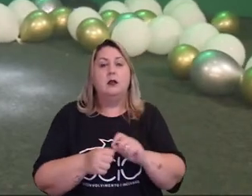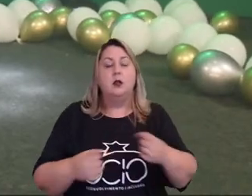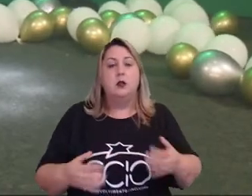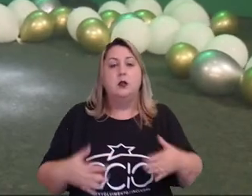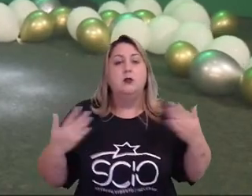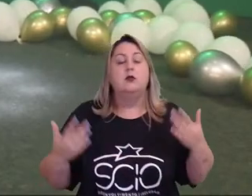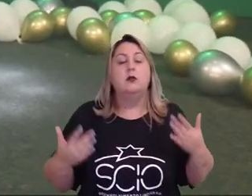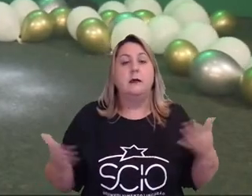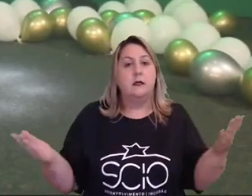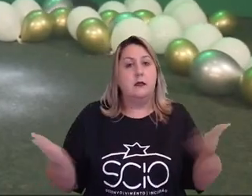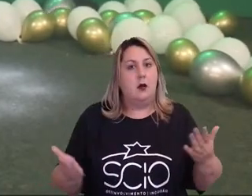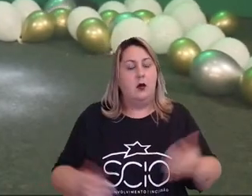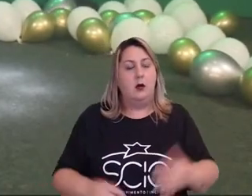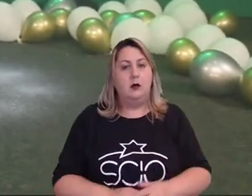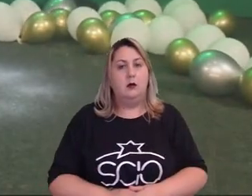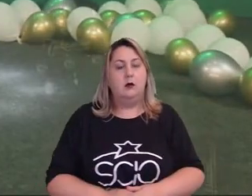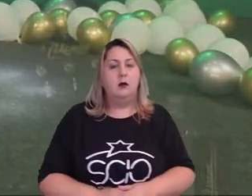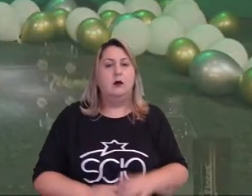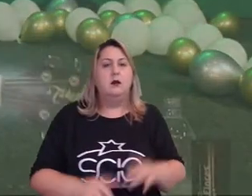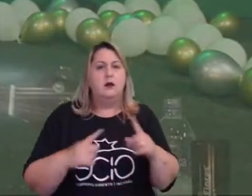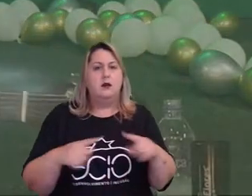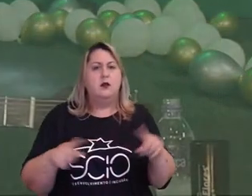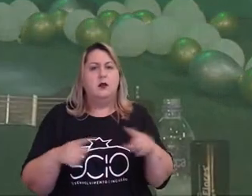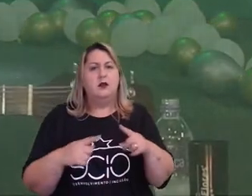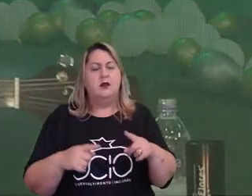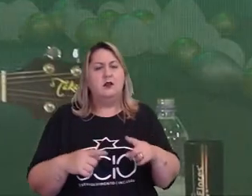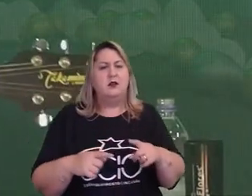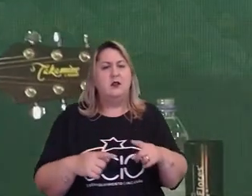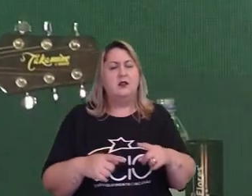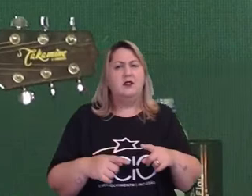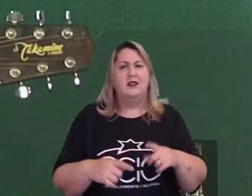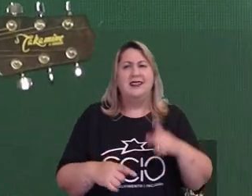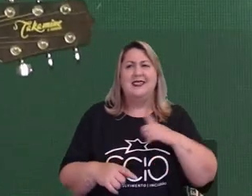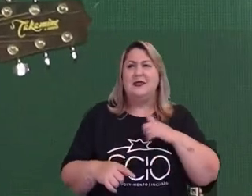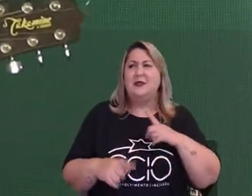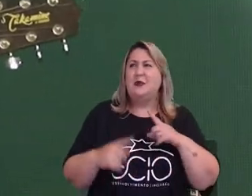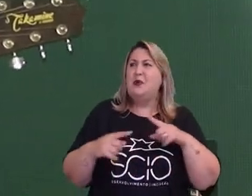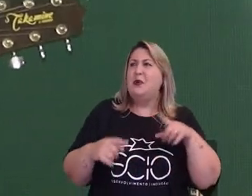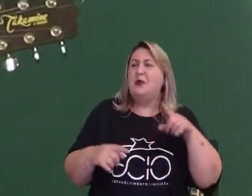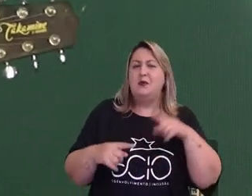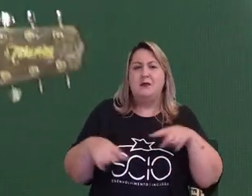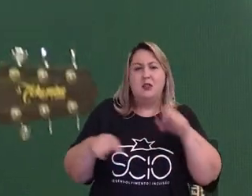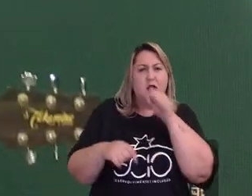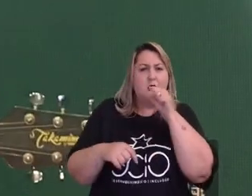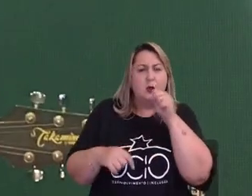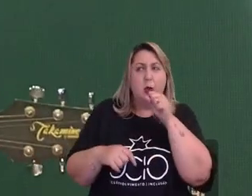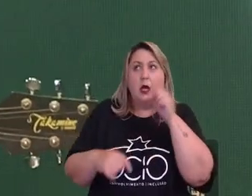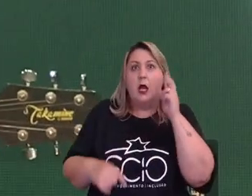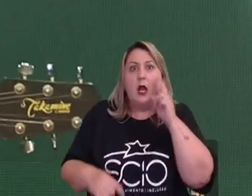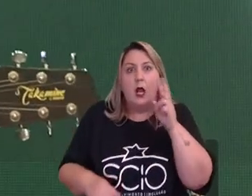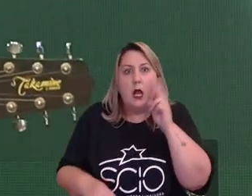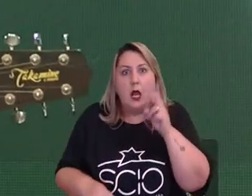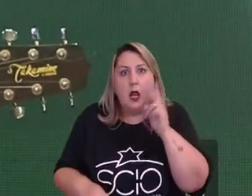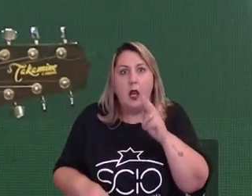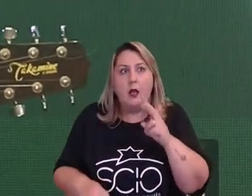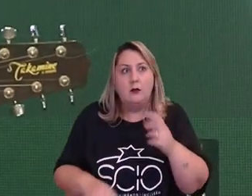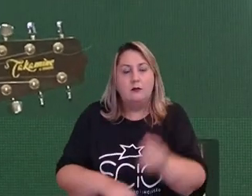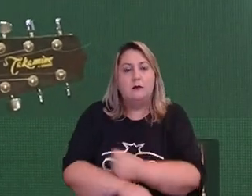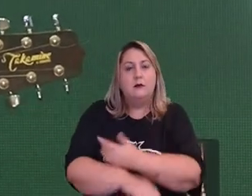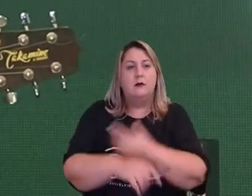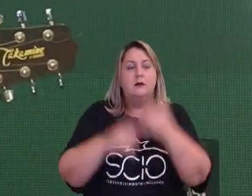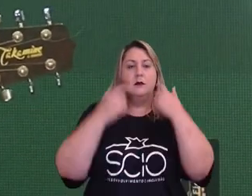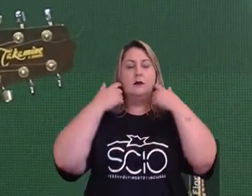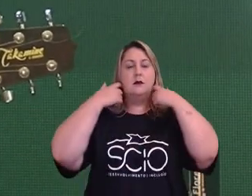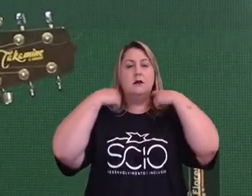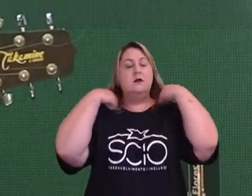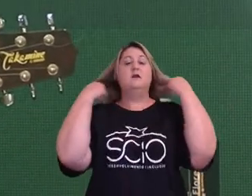para essa galera do chat agora. Qual surpresa? Aquela música que você fala assim, puxa, essa quando eu toco num show, a galera lembra. Sabe aquela música que a gente toca